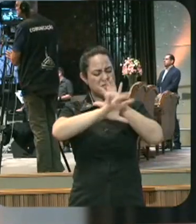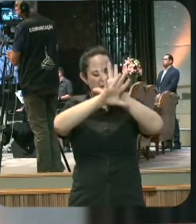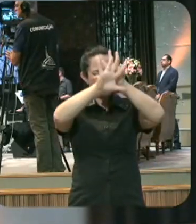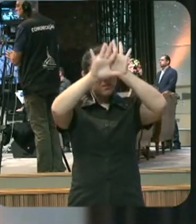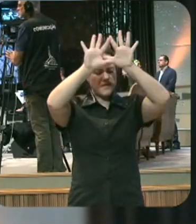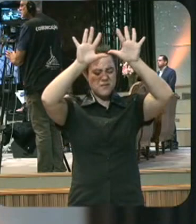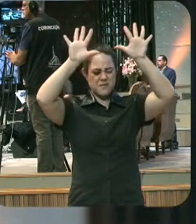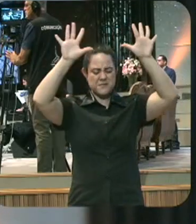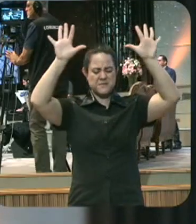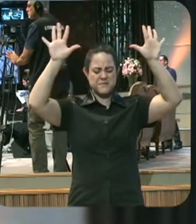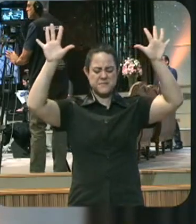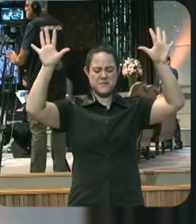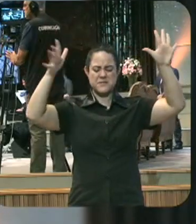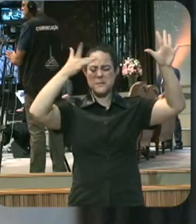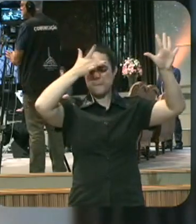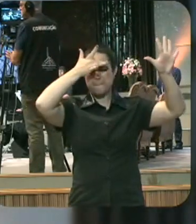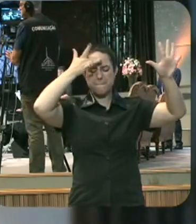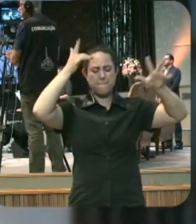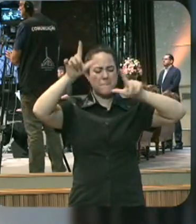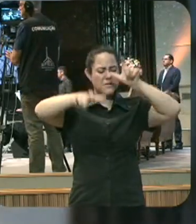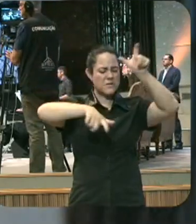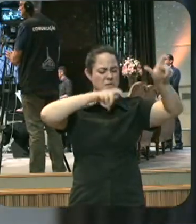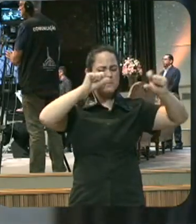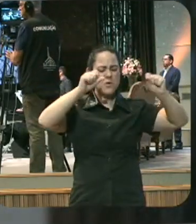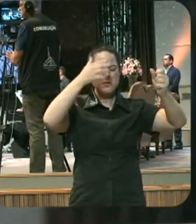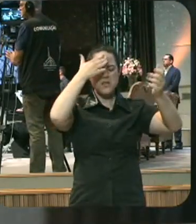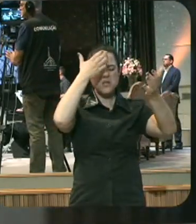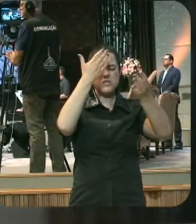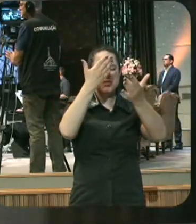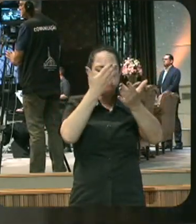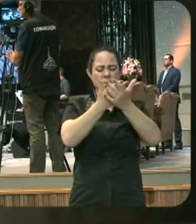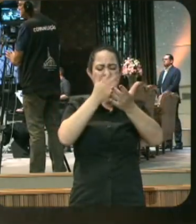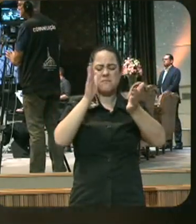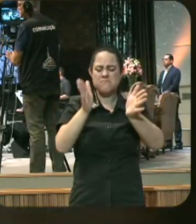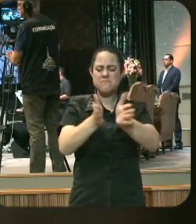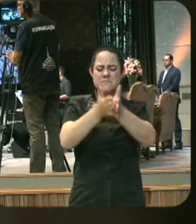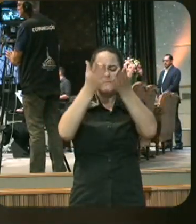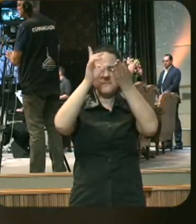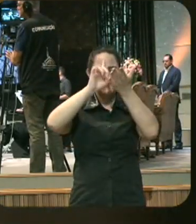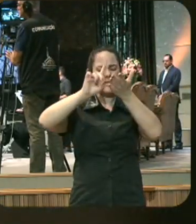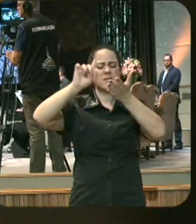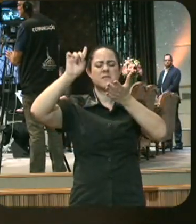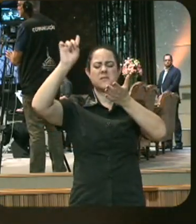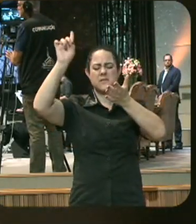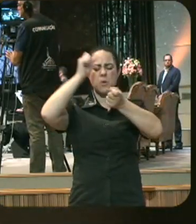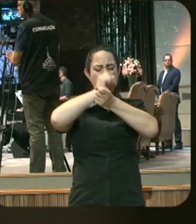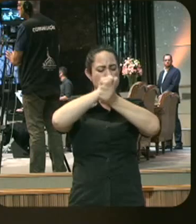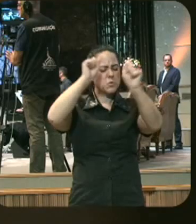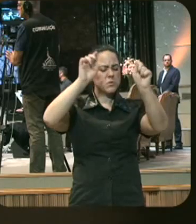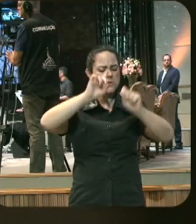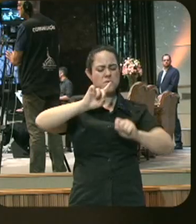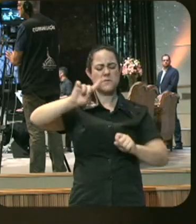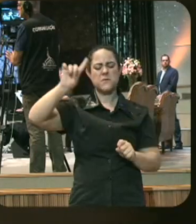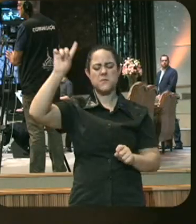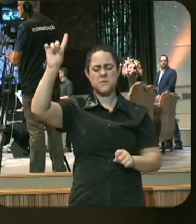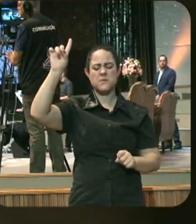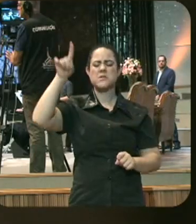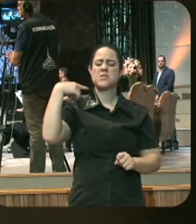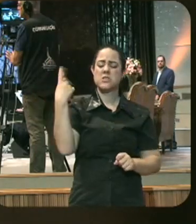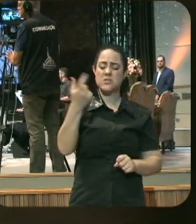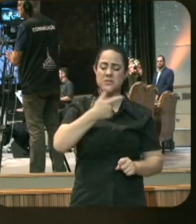glorificado, e que pessoas possam crer no imponderável do Senhor, e que nós como igreja possamos